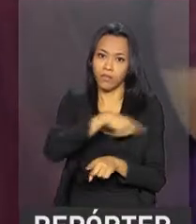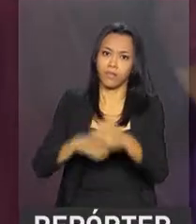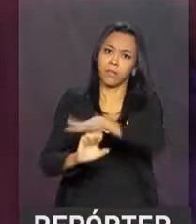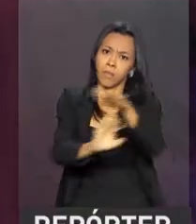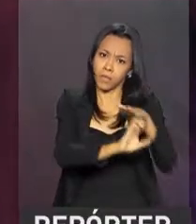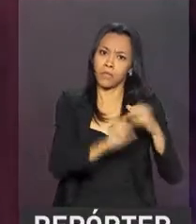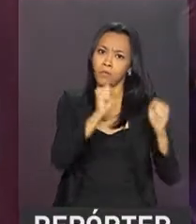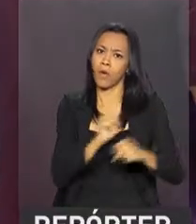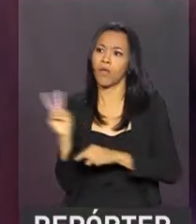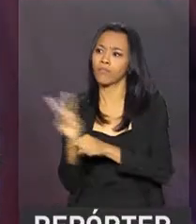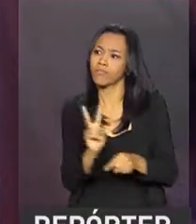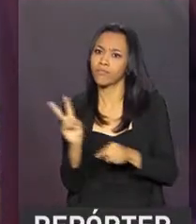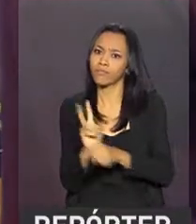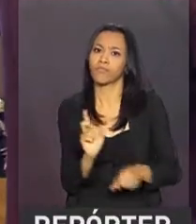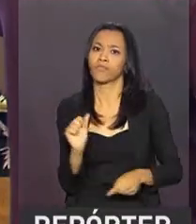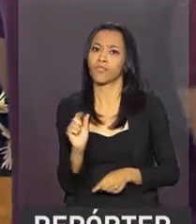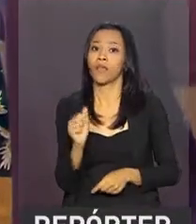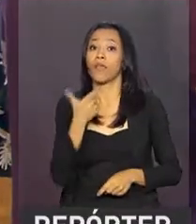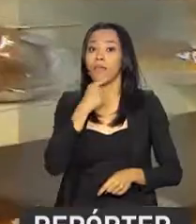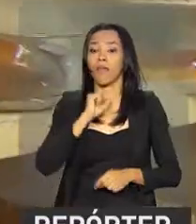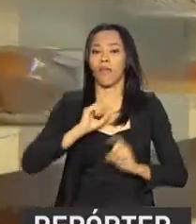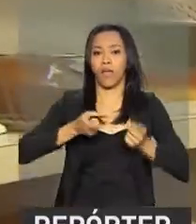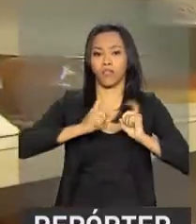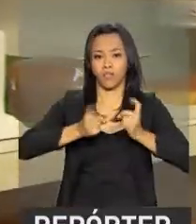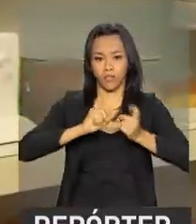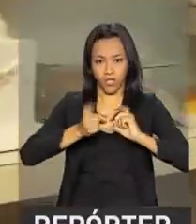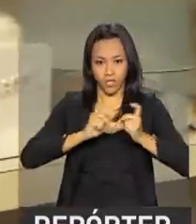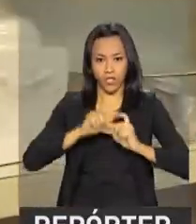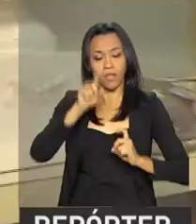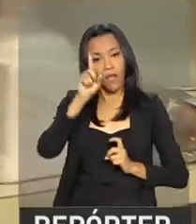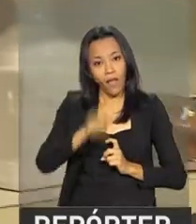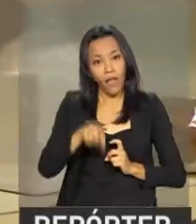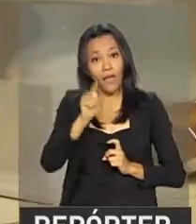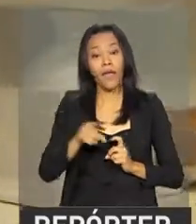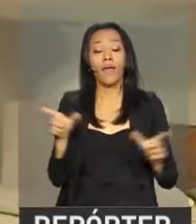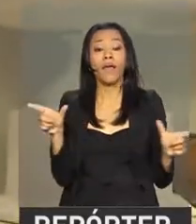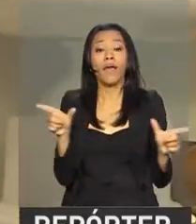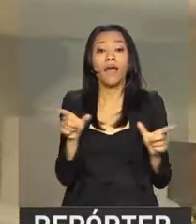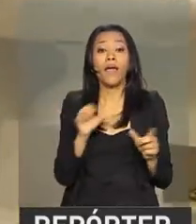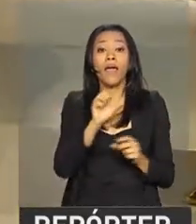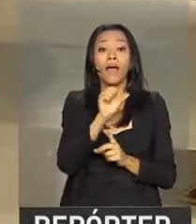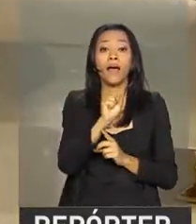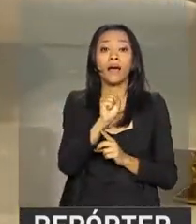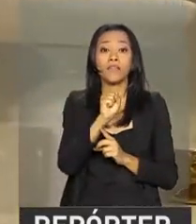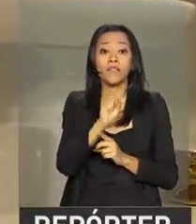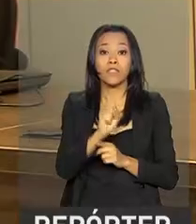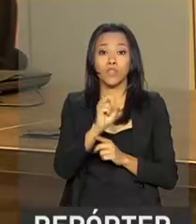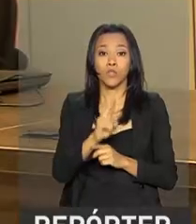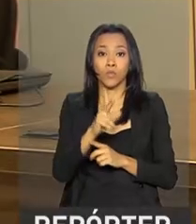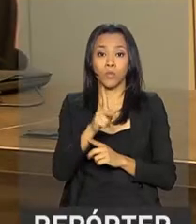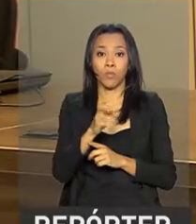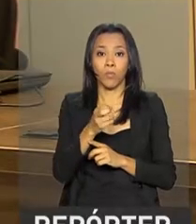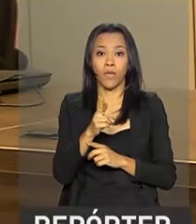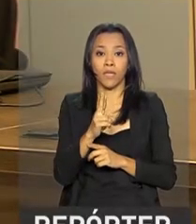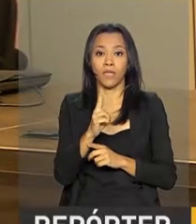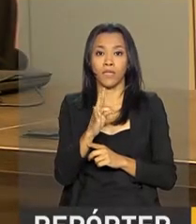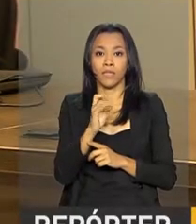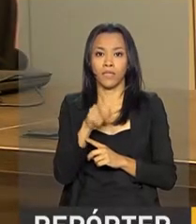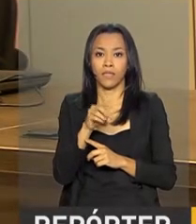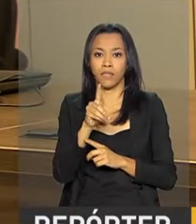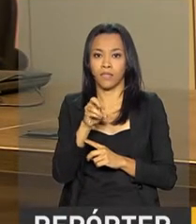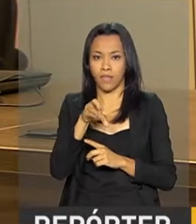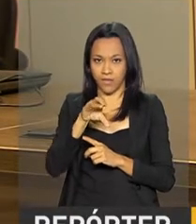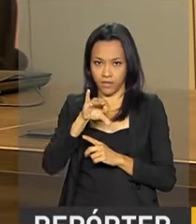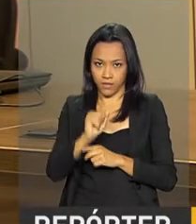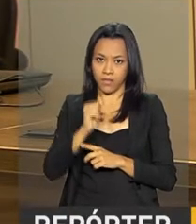recursos são administrados pela sudeco a superintendência do desenvolvimento do centro oeste sudeco ela financia desde